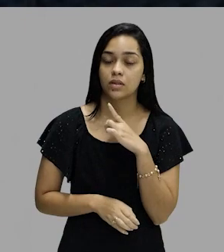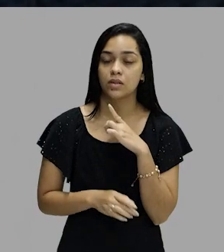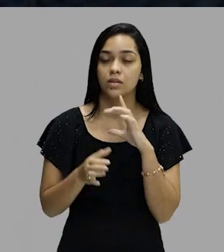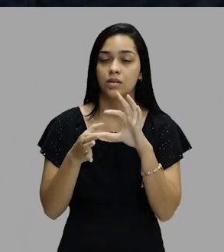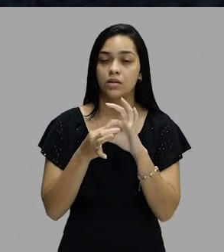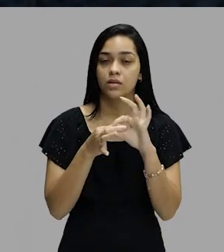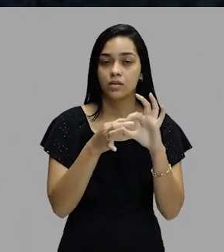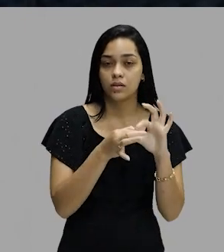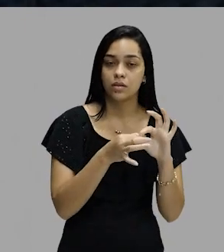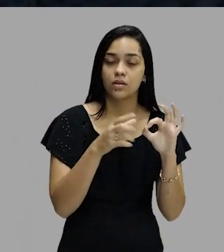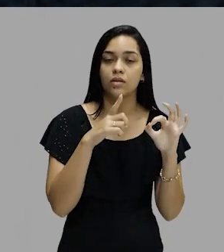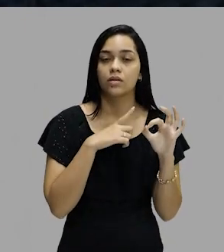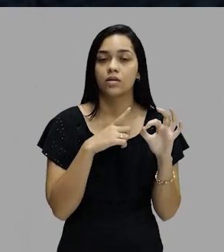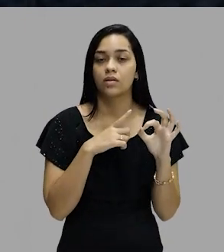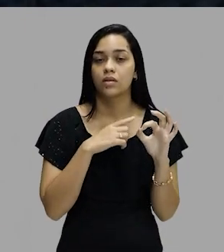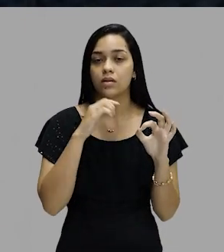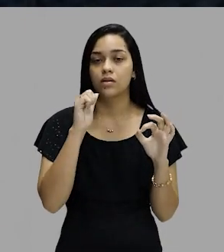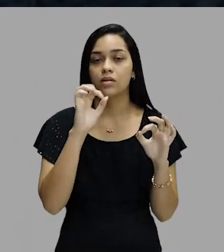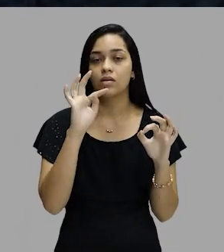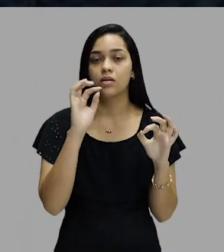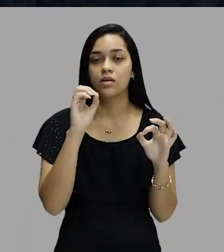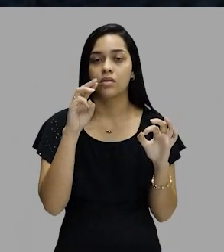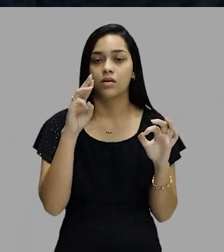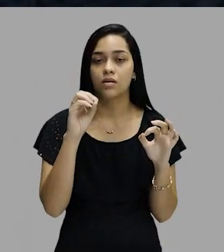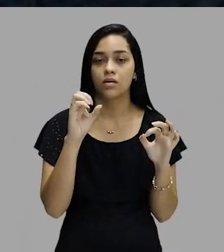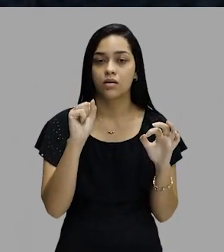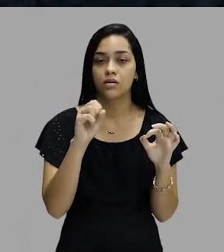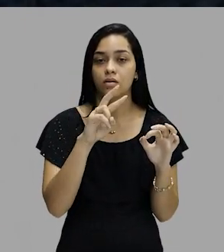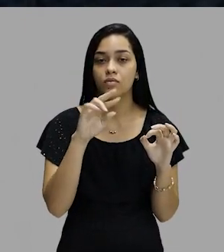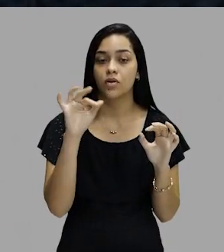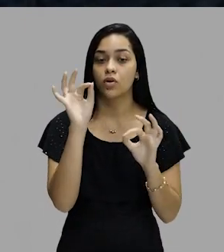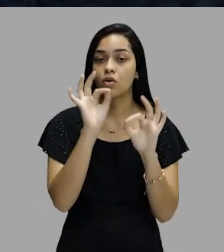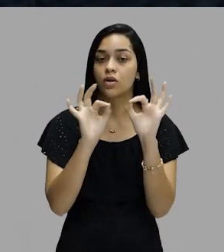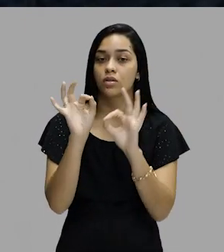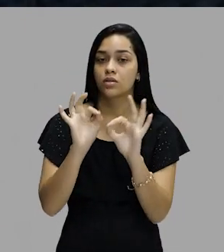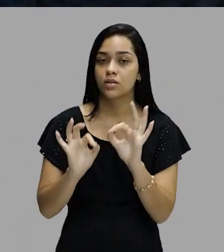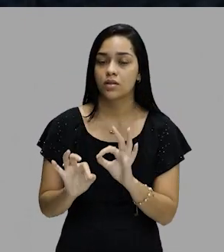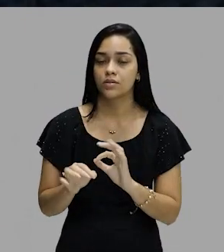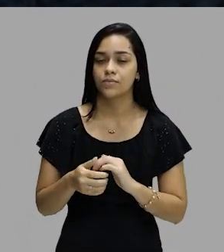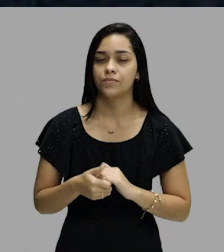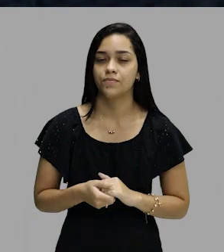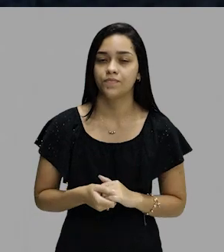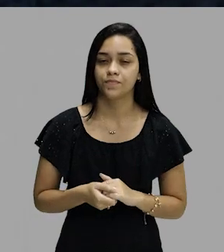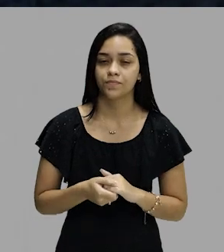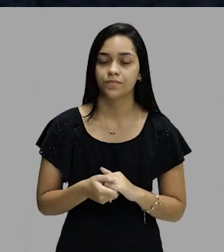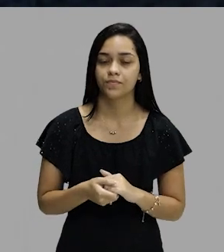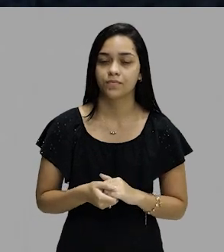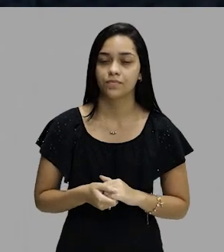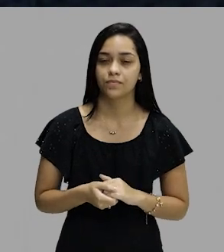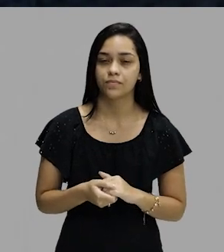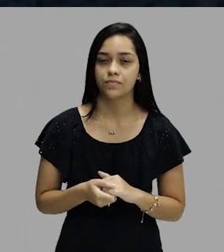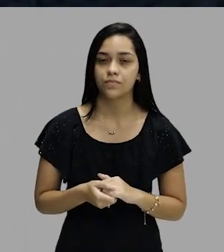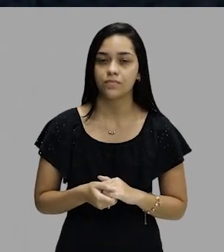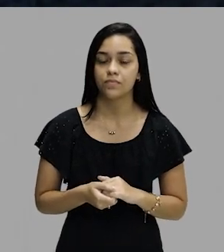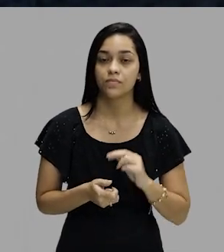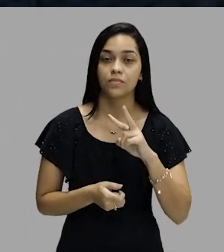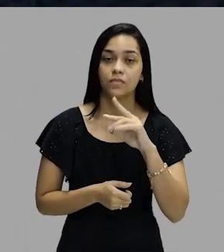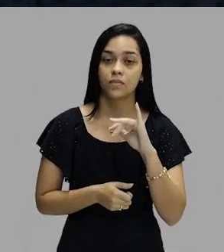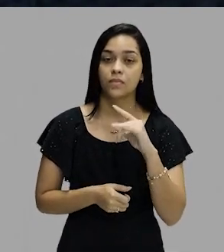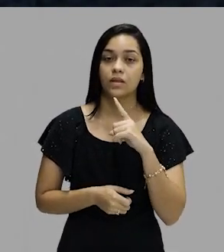né, esses átomos, eles vão estar ali organizados, tá ok? Então, o que